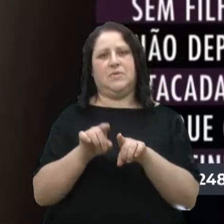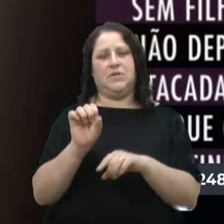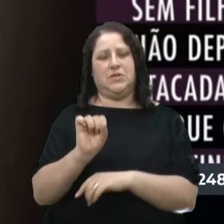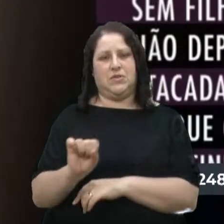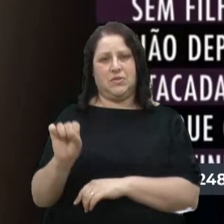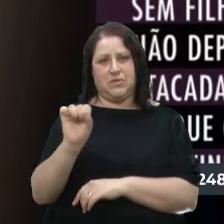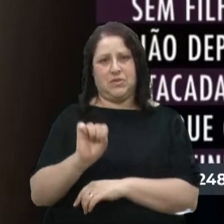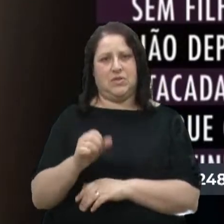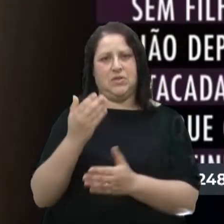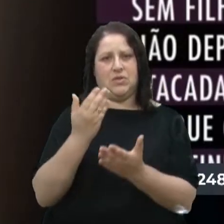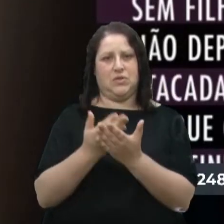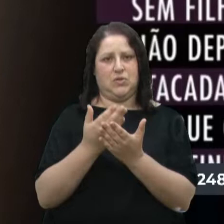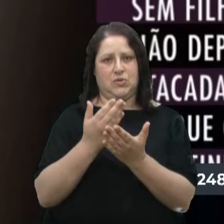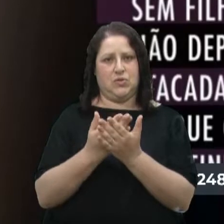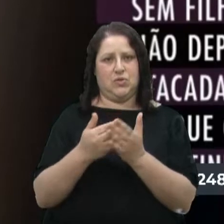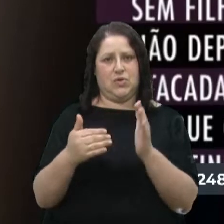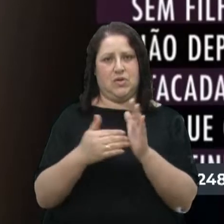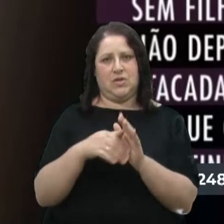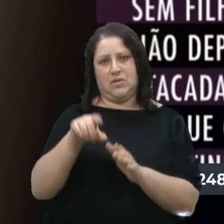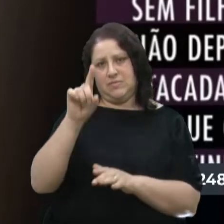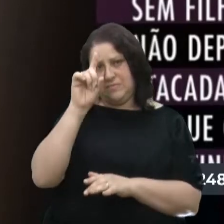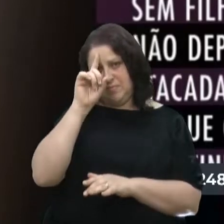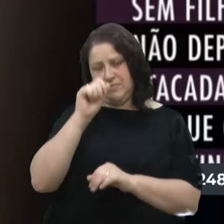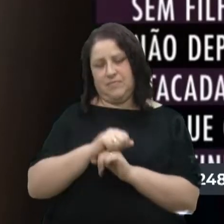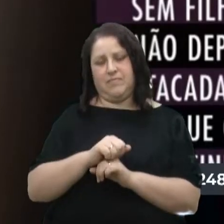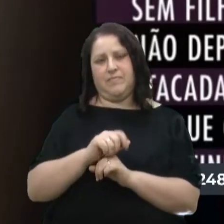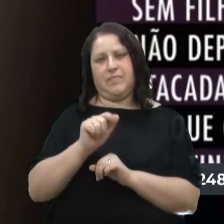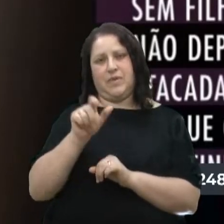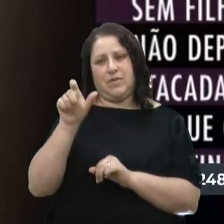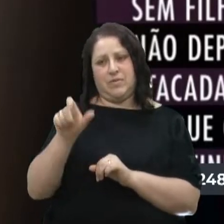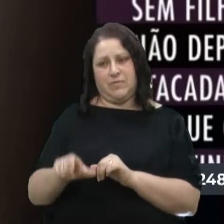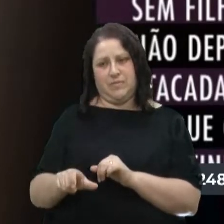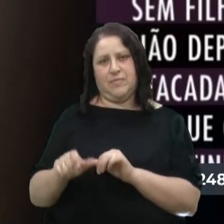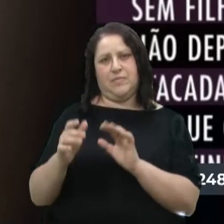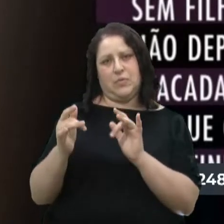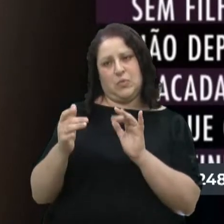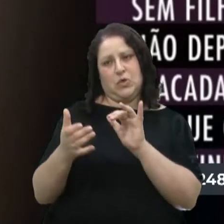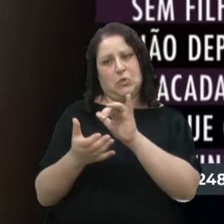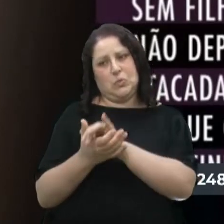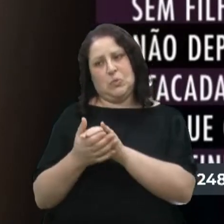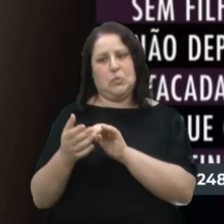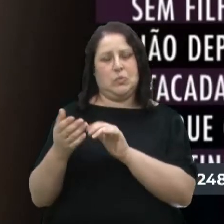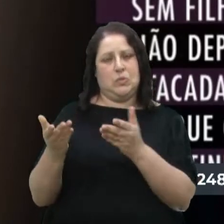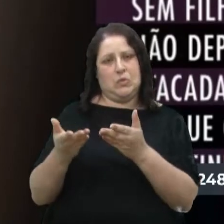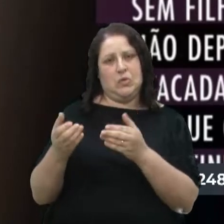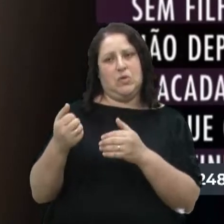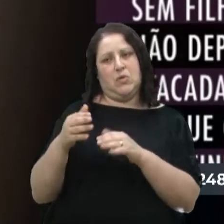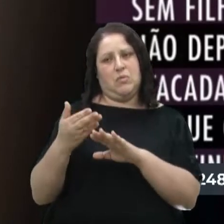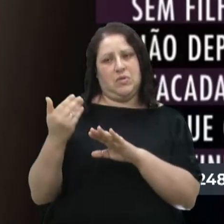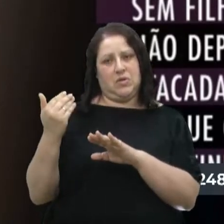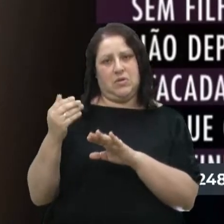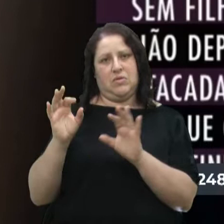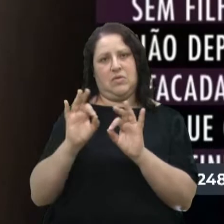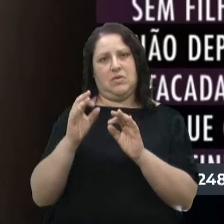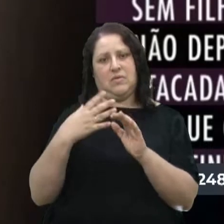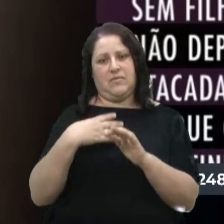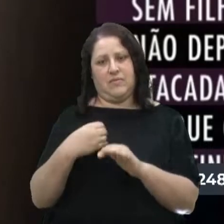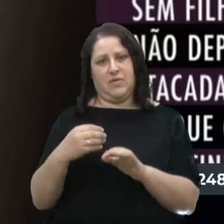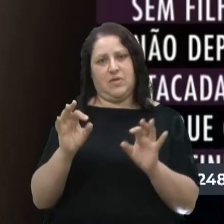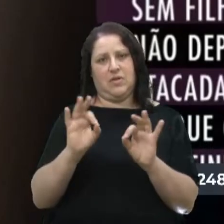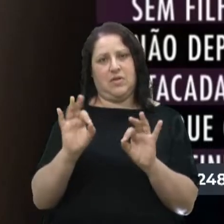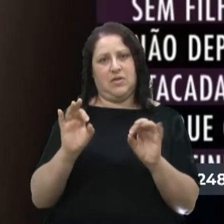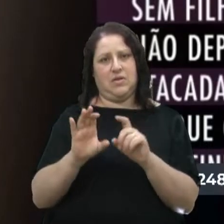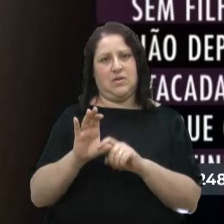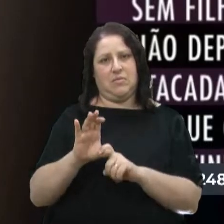e foi atacada pelo atual ou ex-companheiro. Não tinha filhos com o agressor e não dependia